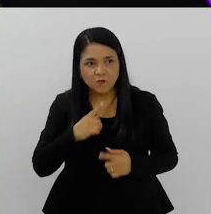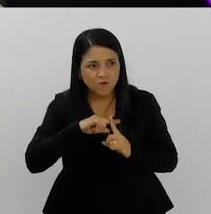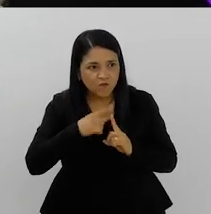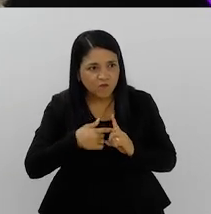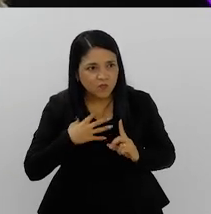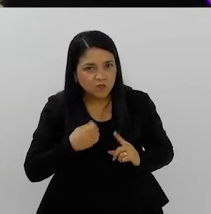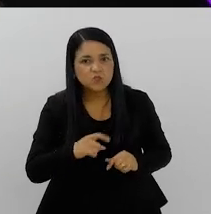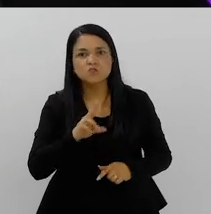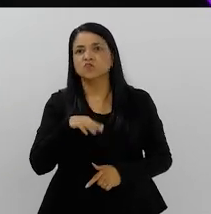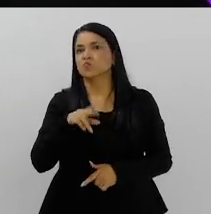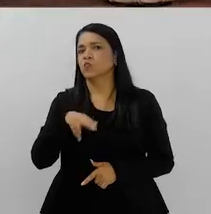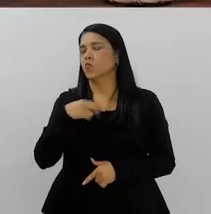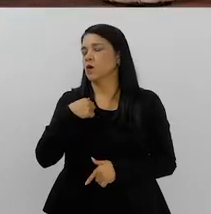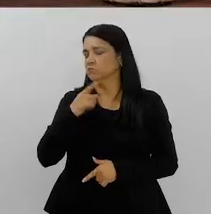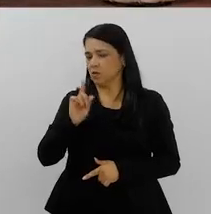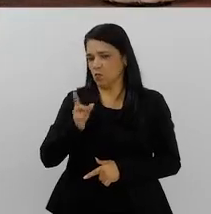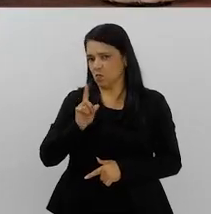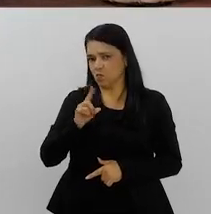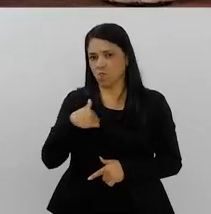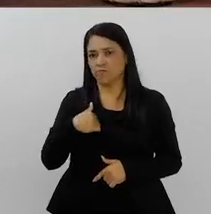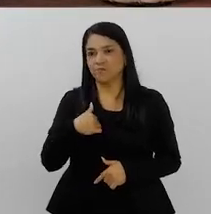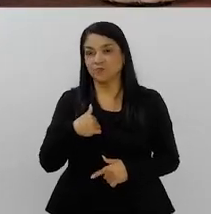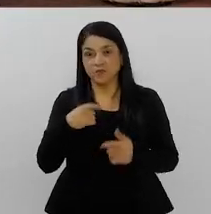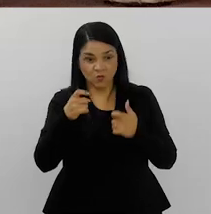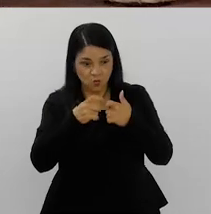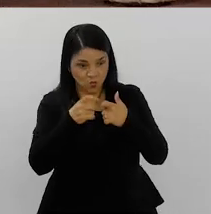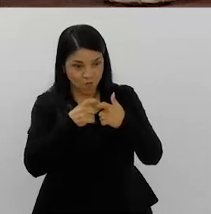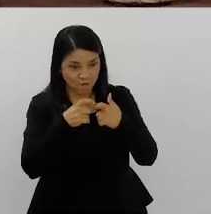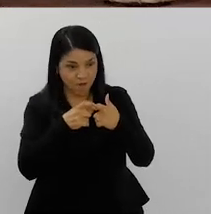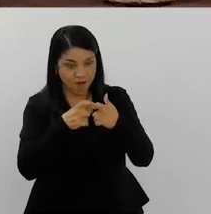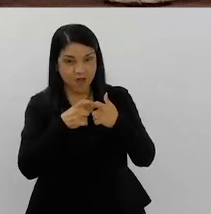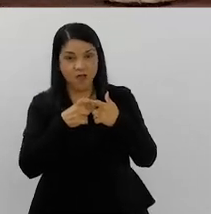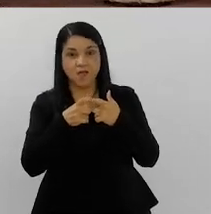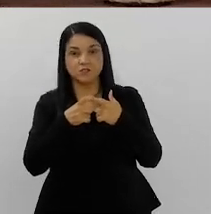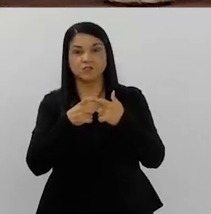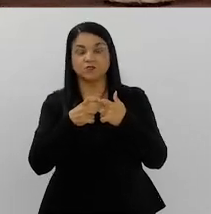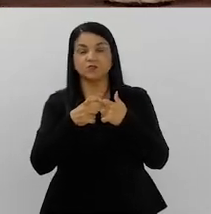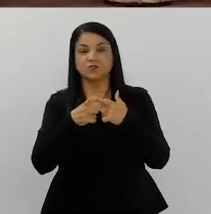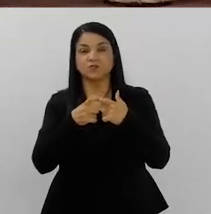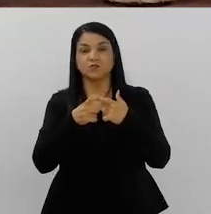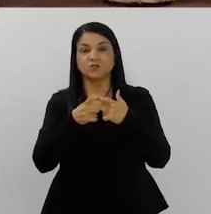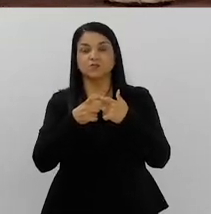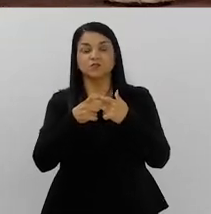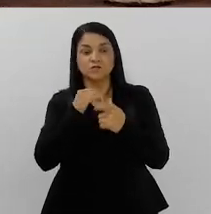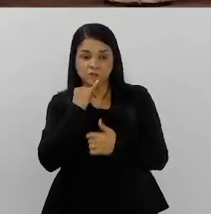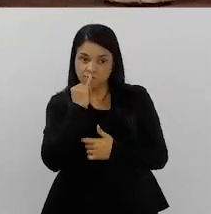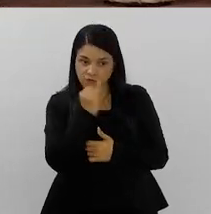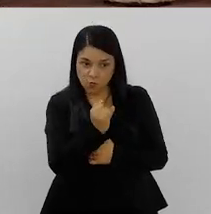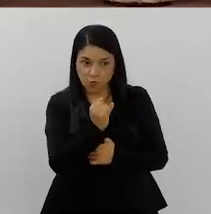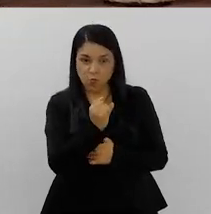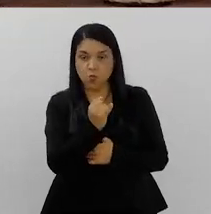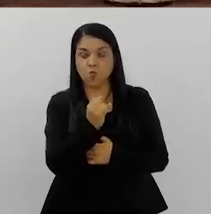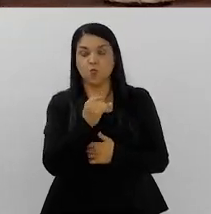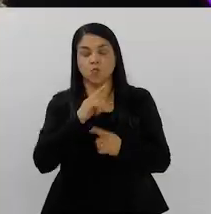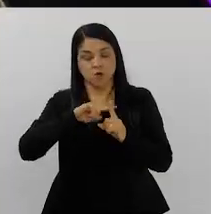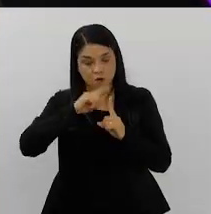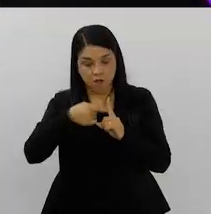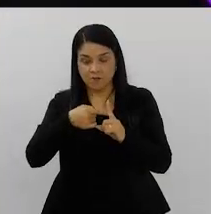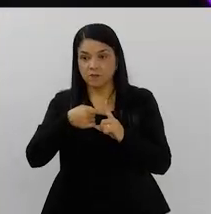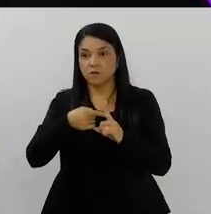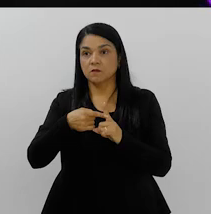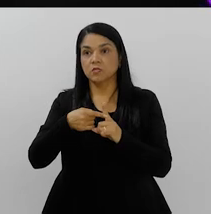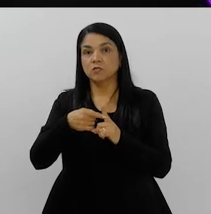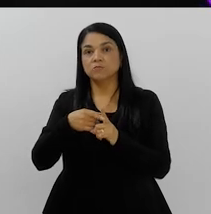não não porque eu sei que então o médico quando você quando foi foi né descobriu que tava grávida Prim é